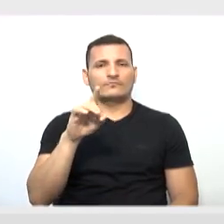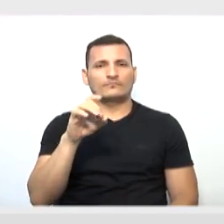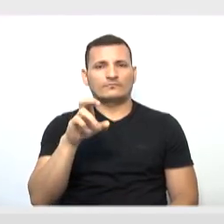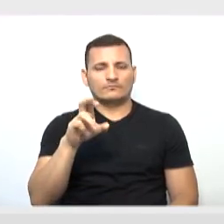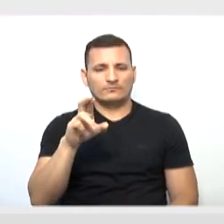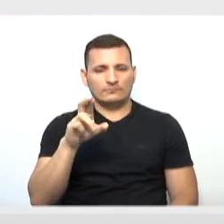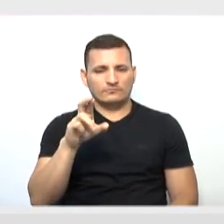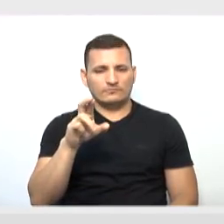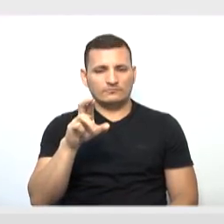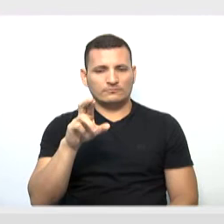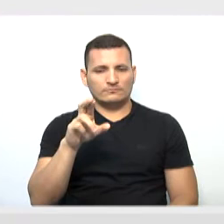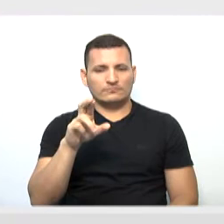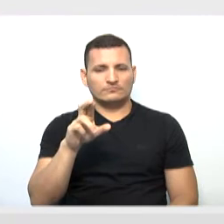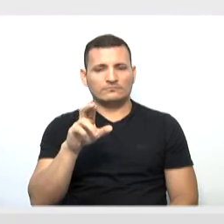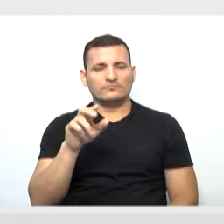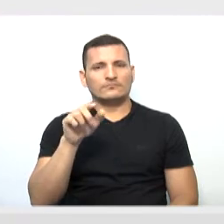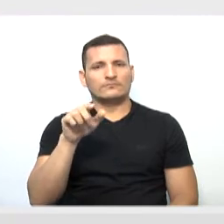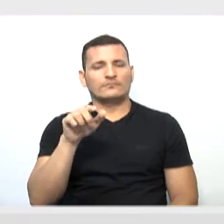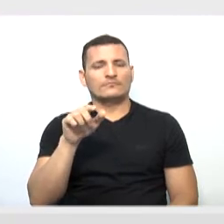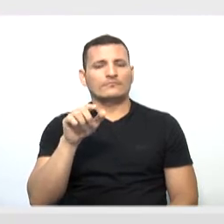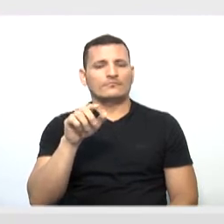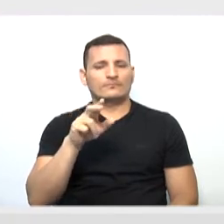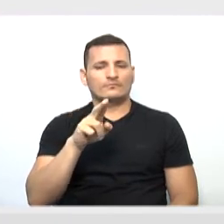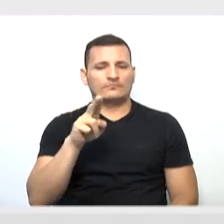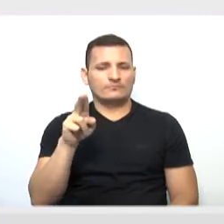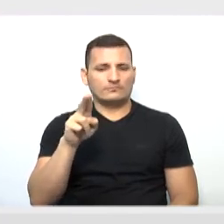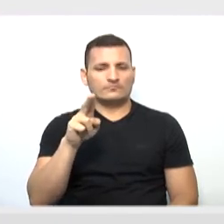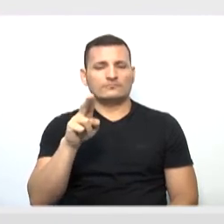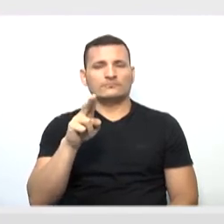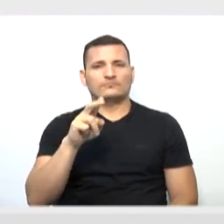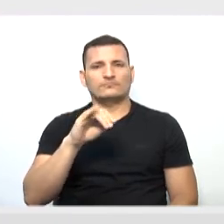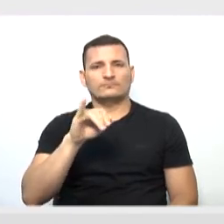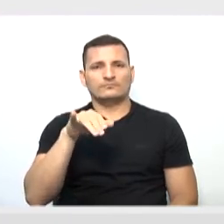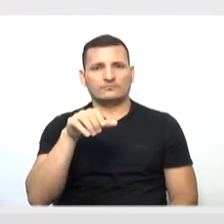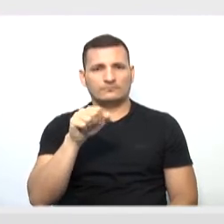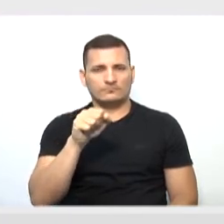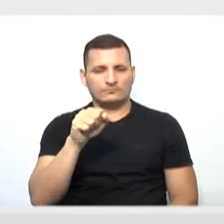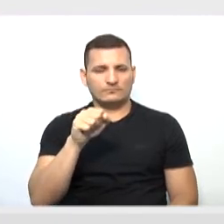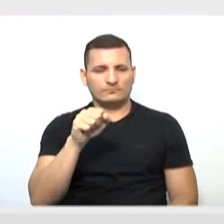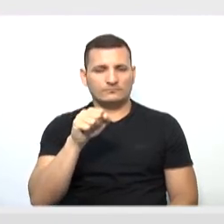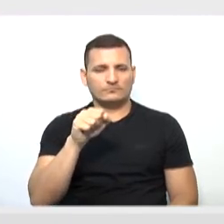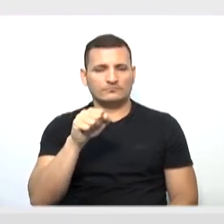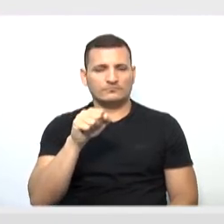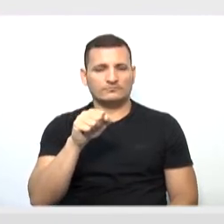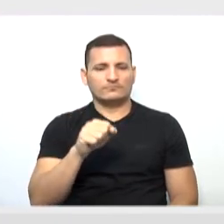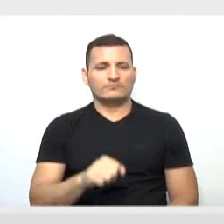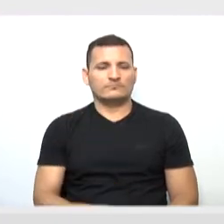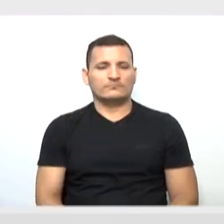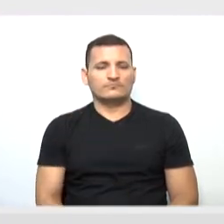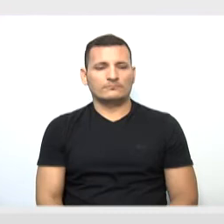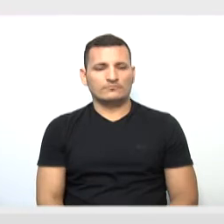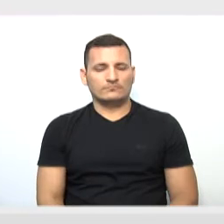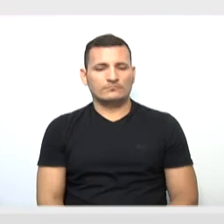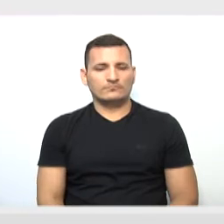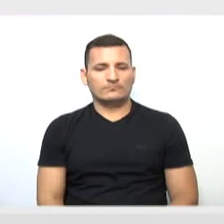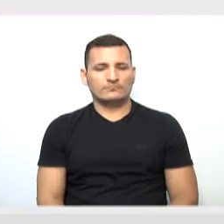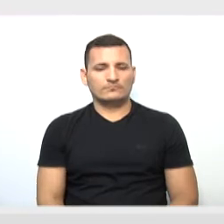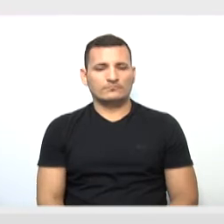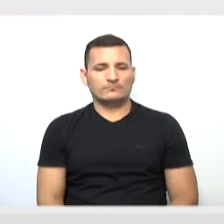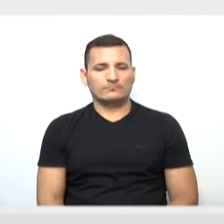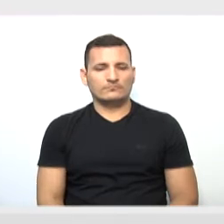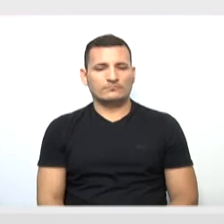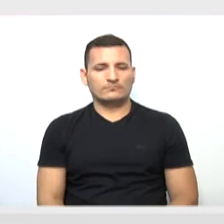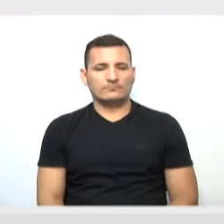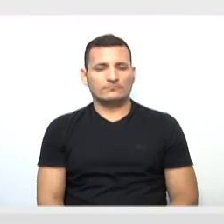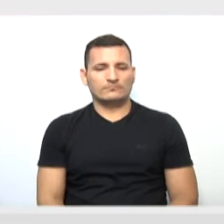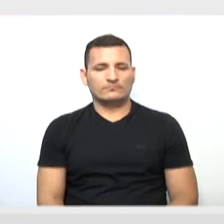acende. Essa função eu vou escrever em JavaScript, certo? Quando a gente for abrir lá o outro código.